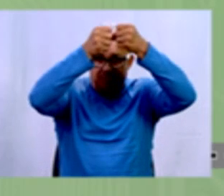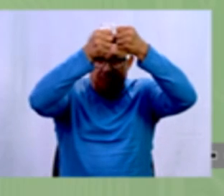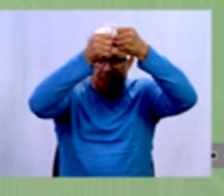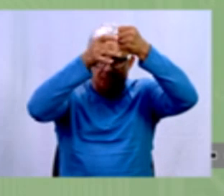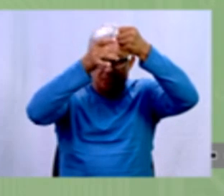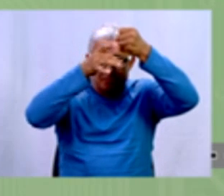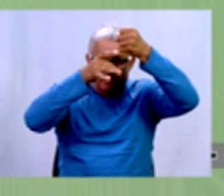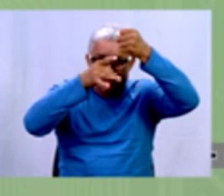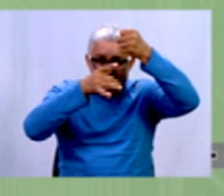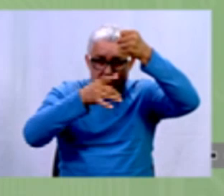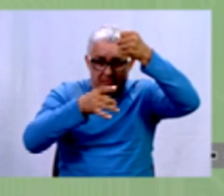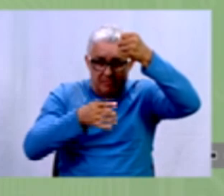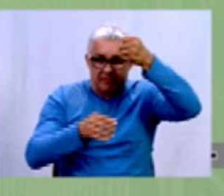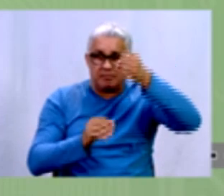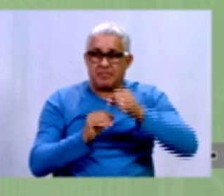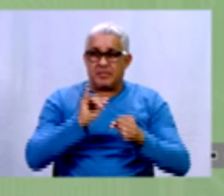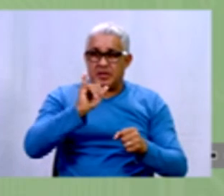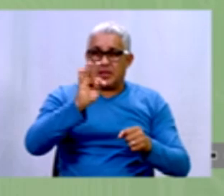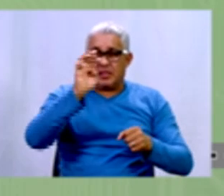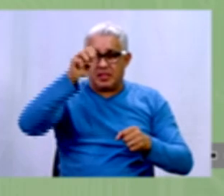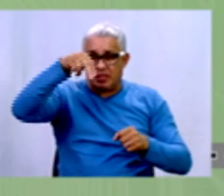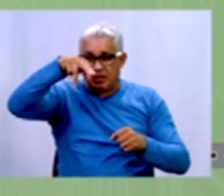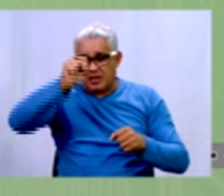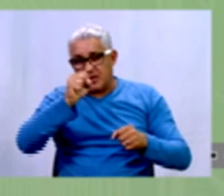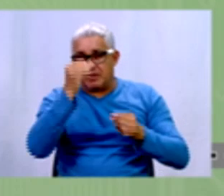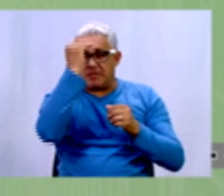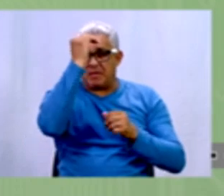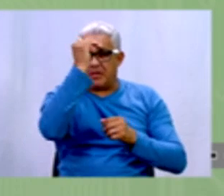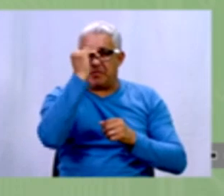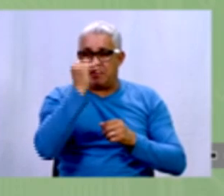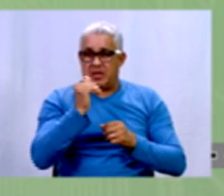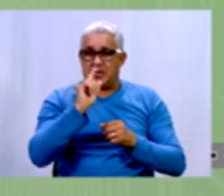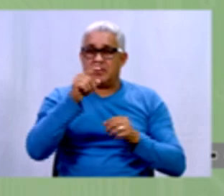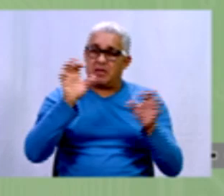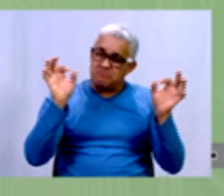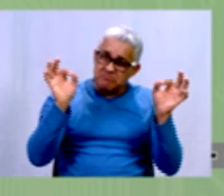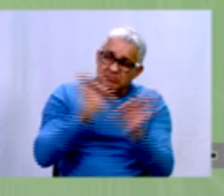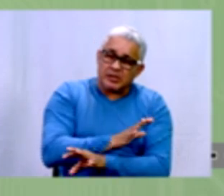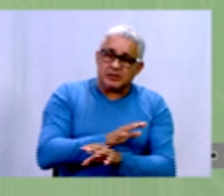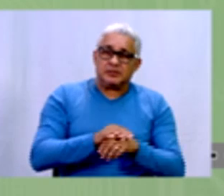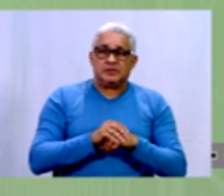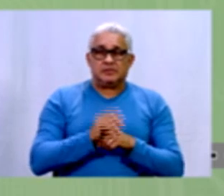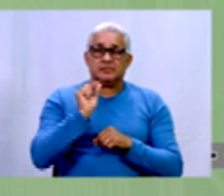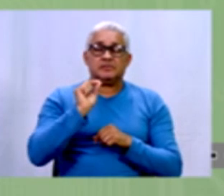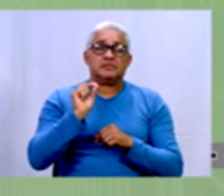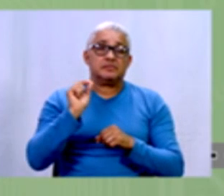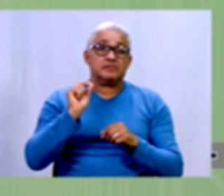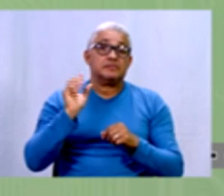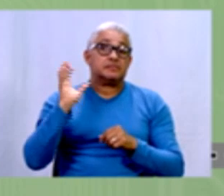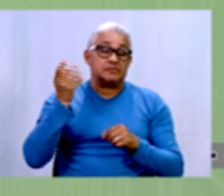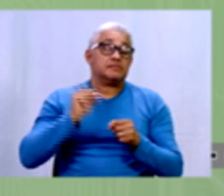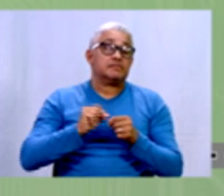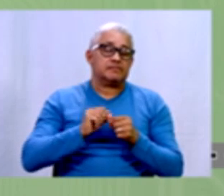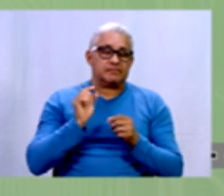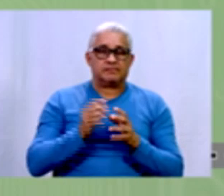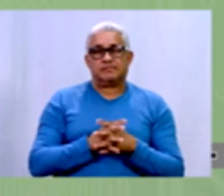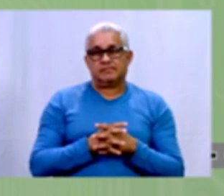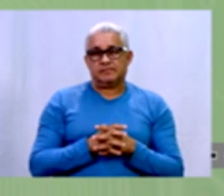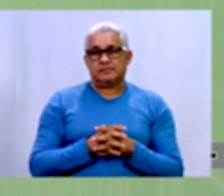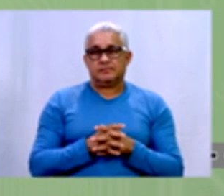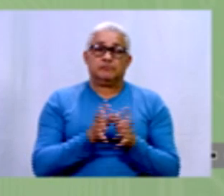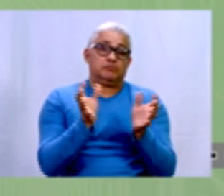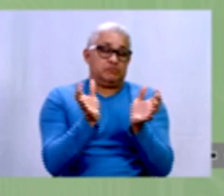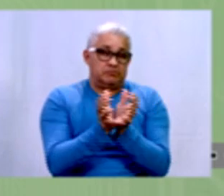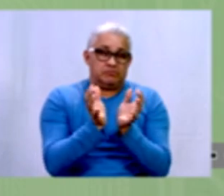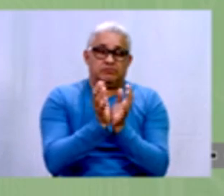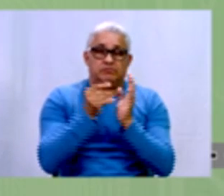itens aqui que serão implementados. E aí, depois de refinados, detalhados certinho, o que é que vai ser feito, então a equipe